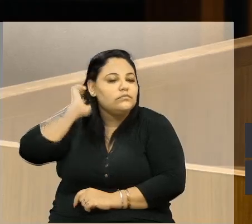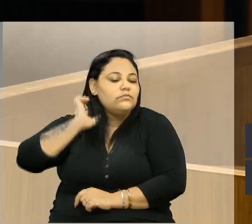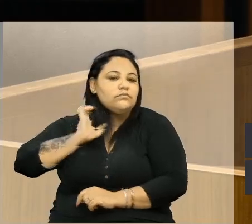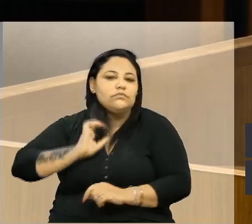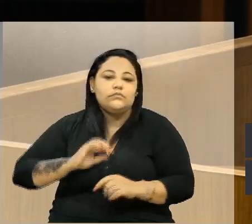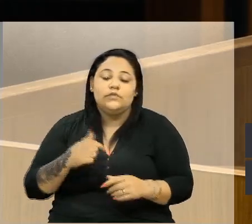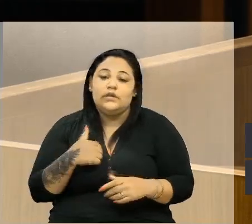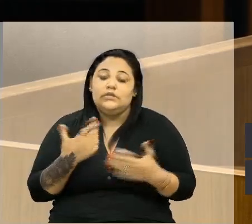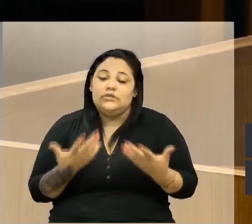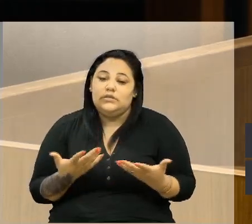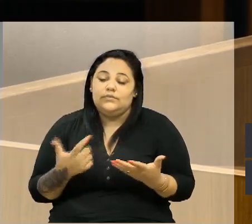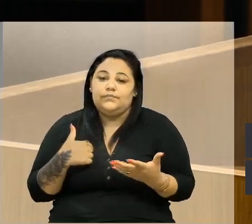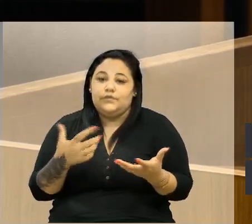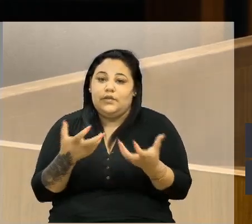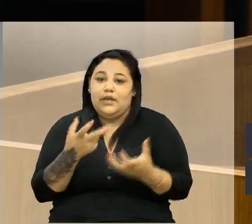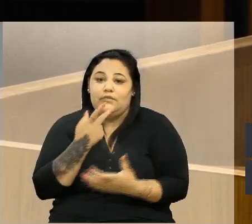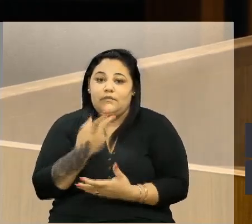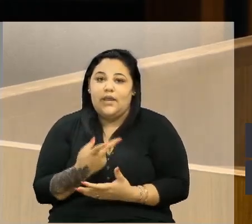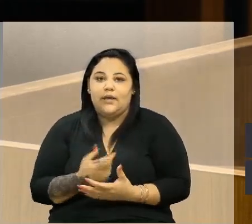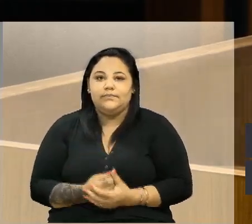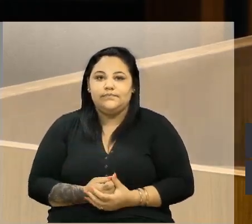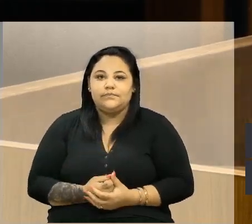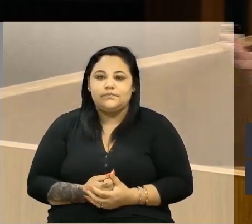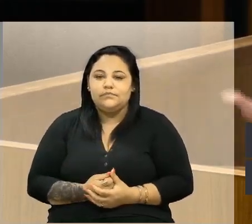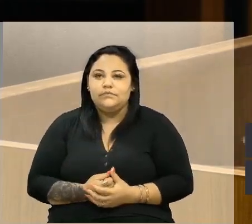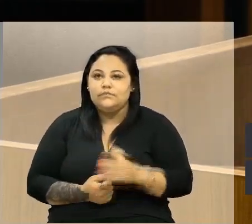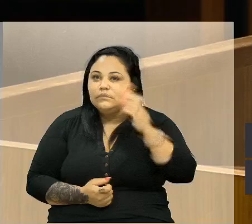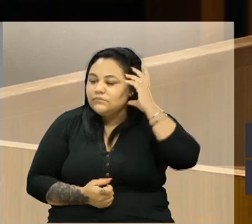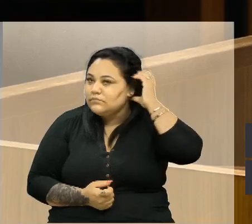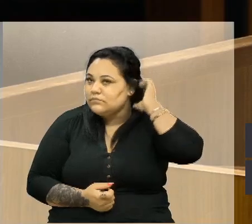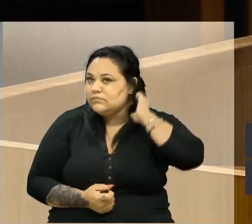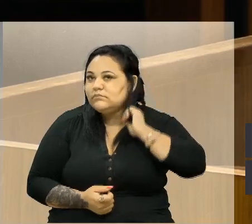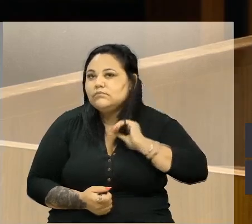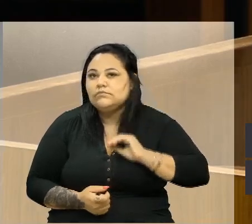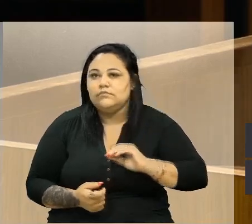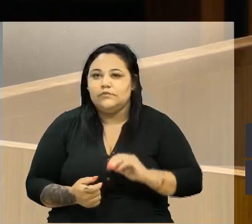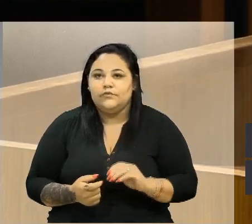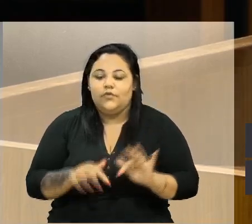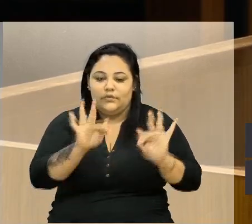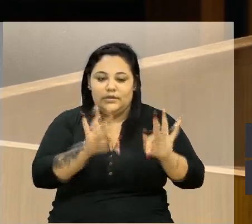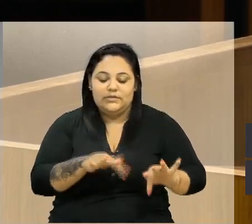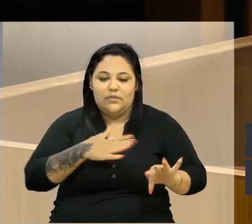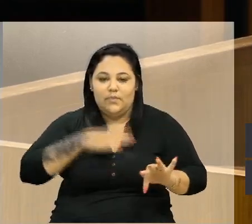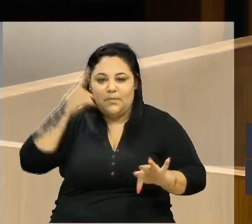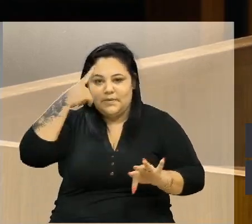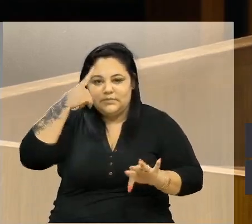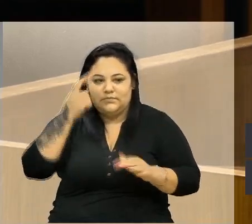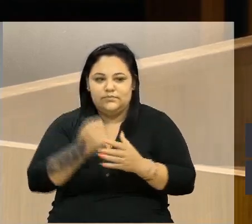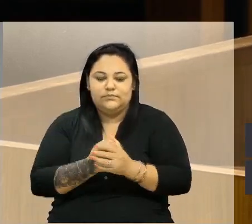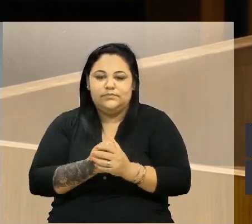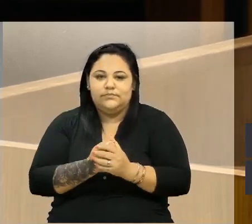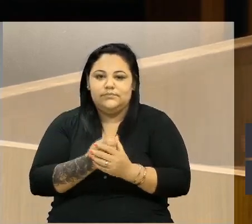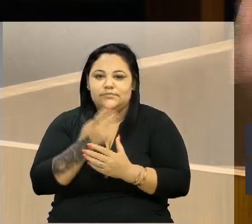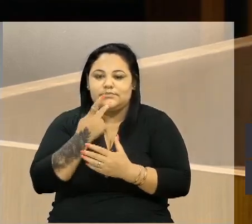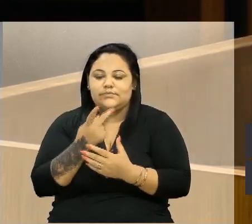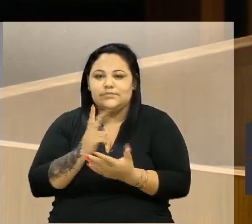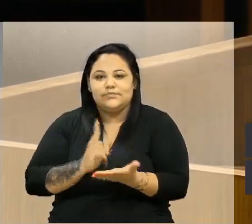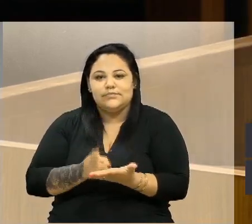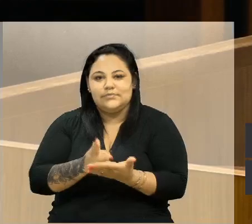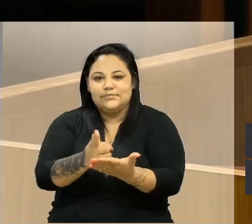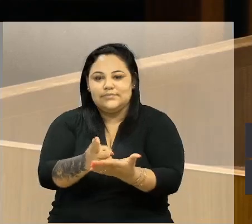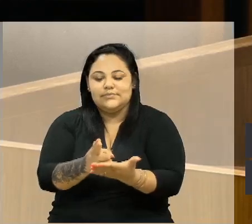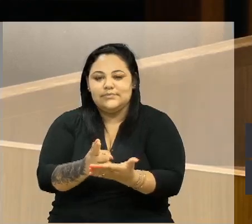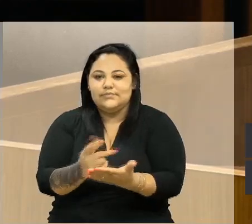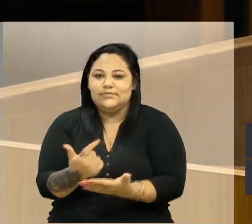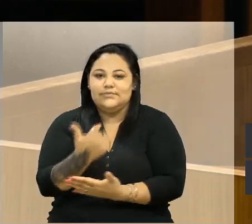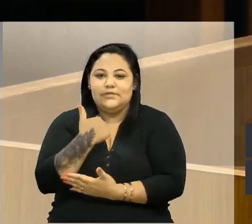dizer, né, que eu vou encerrar essa reflexão dizendo que eu sempre